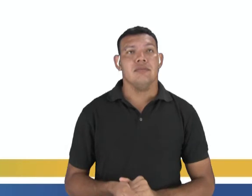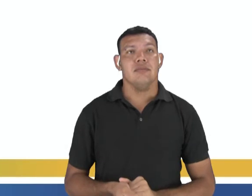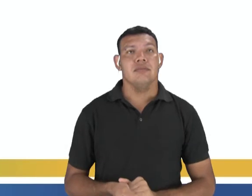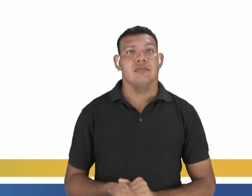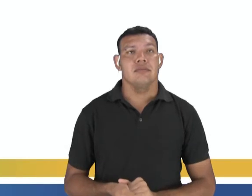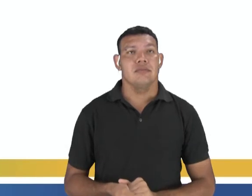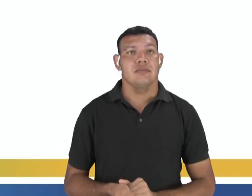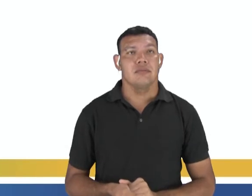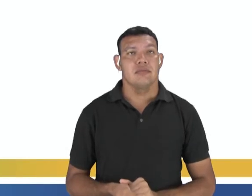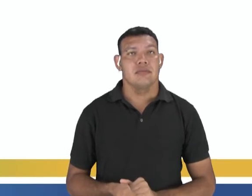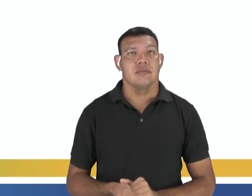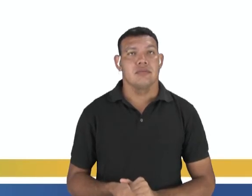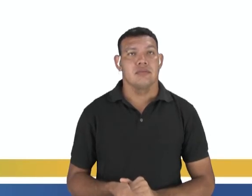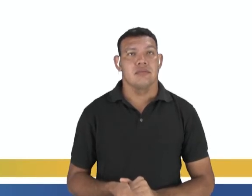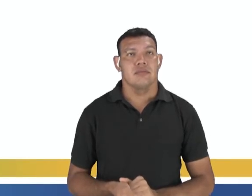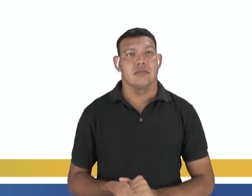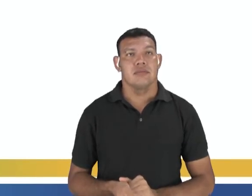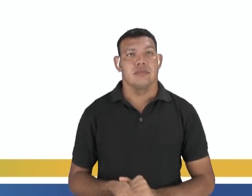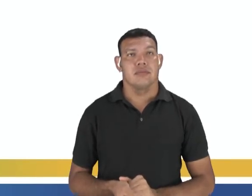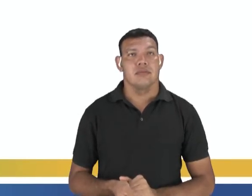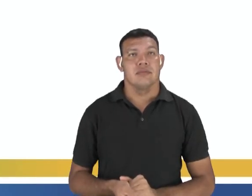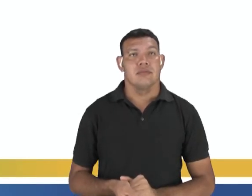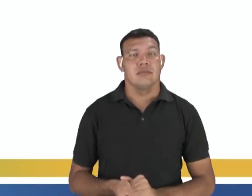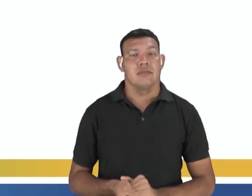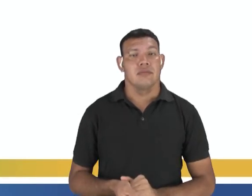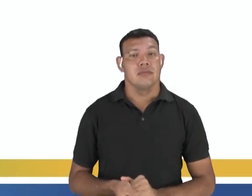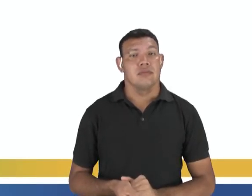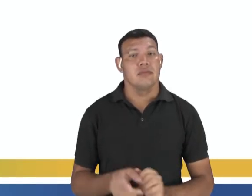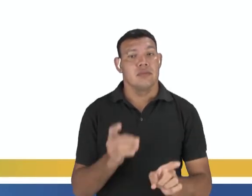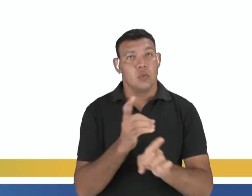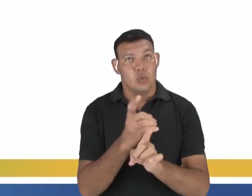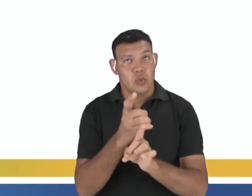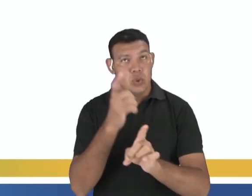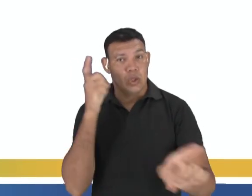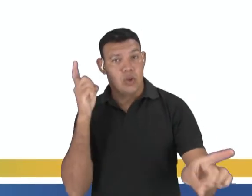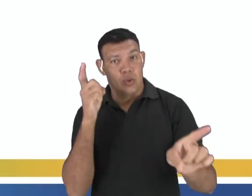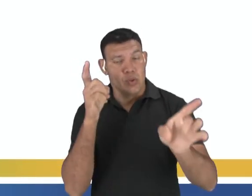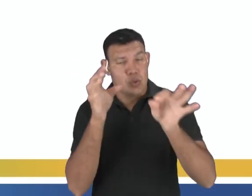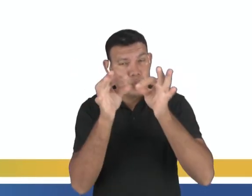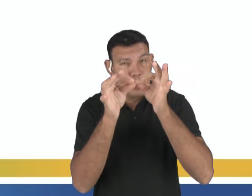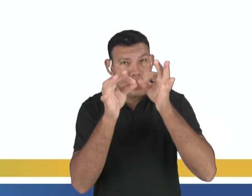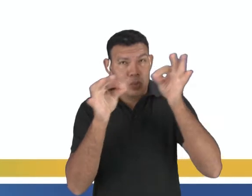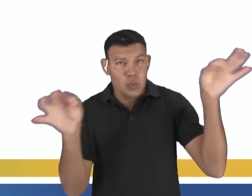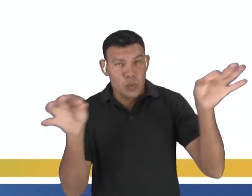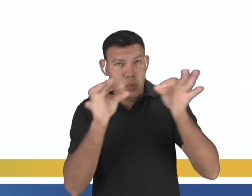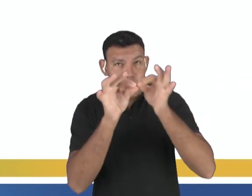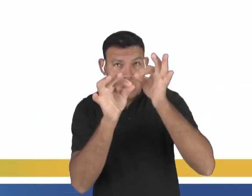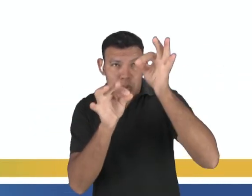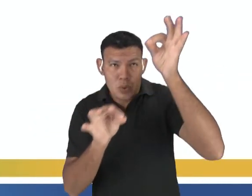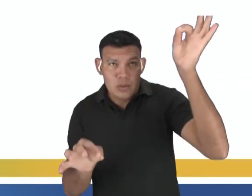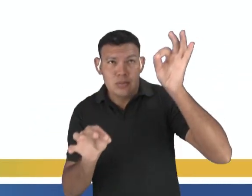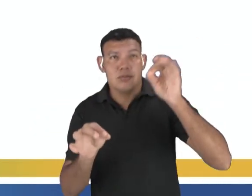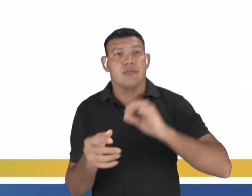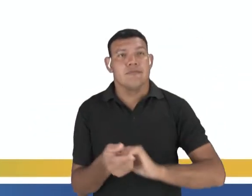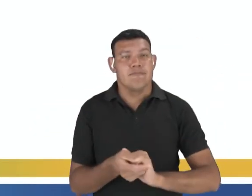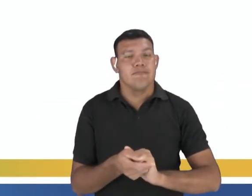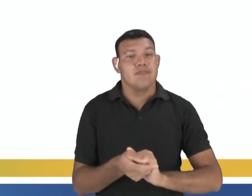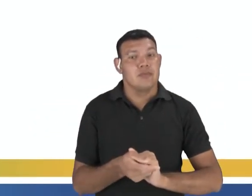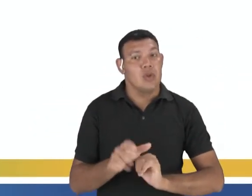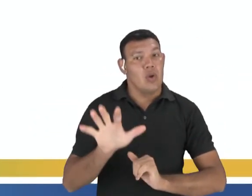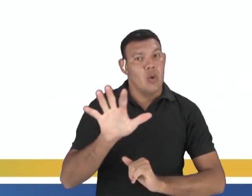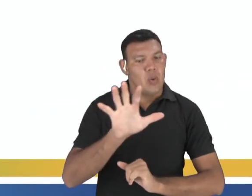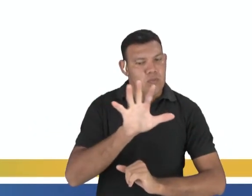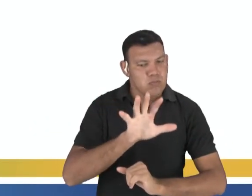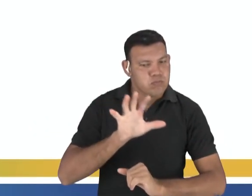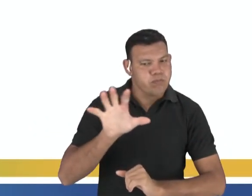Comprimento de uma circunferência. Com base nessa descoberta, o comprimento de uma região limitada por uma circunferência é calculado através